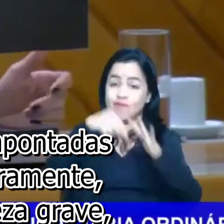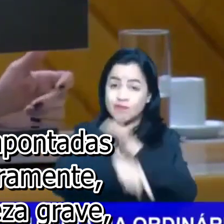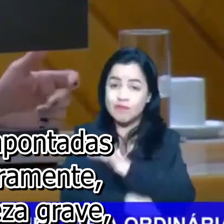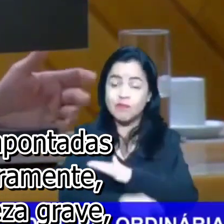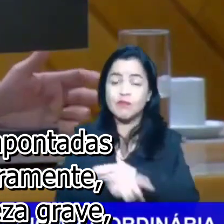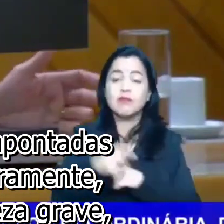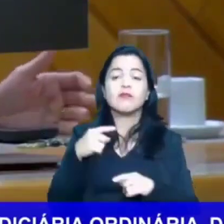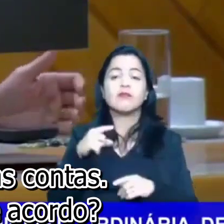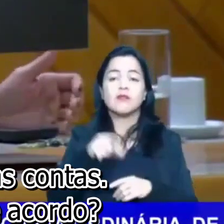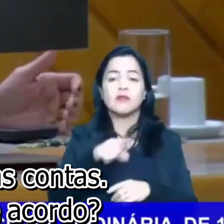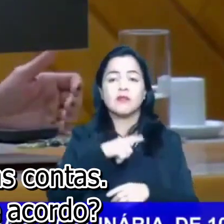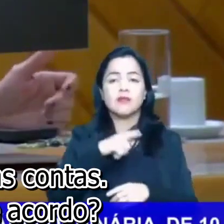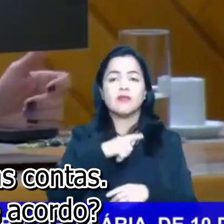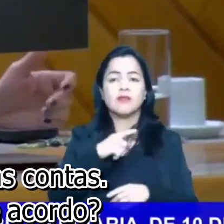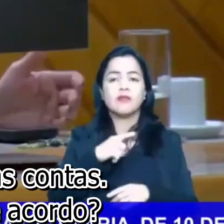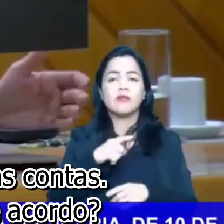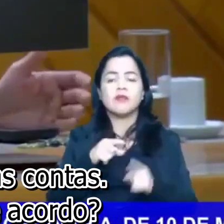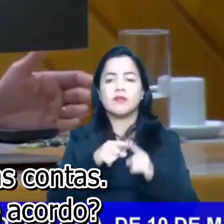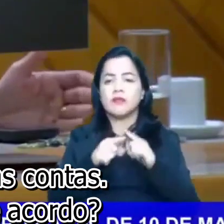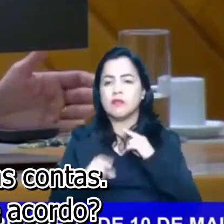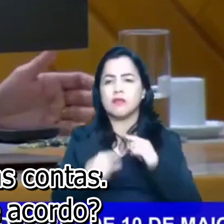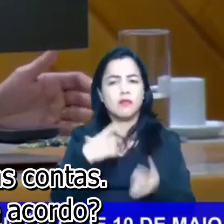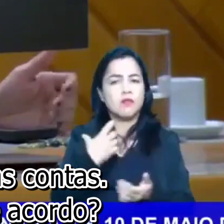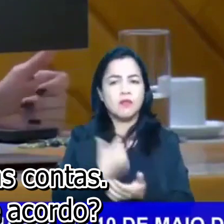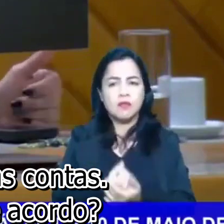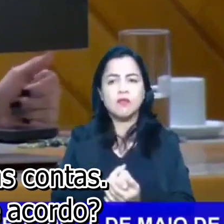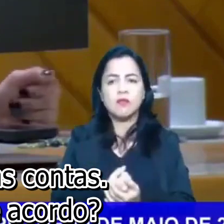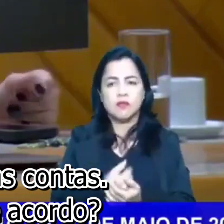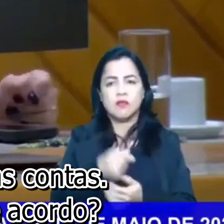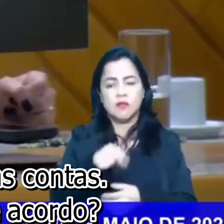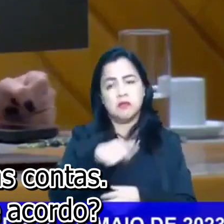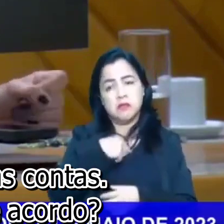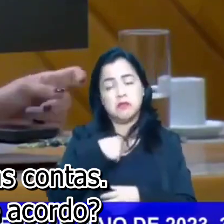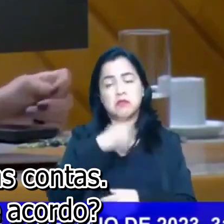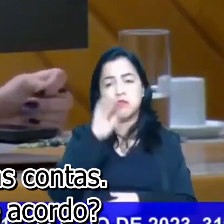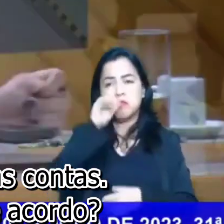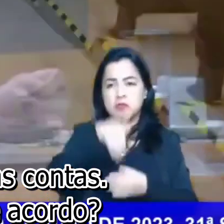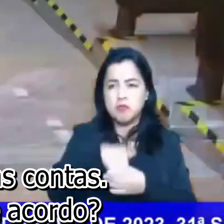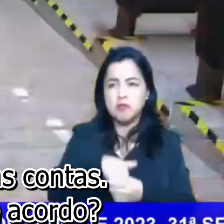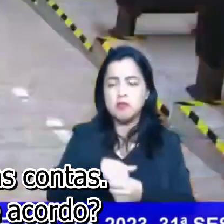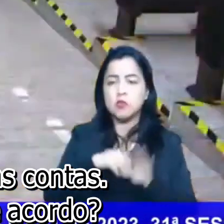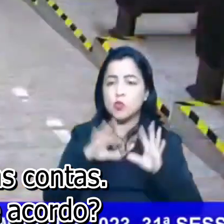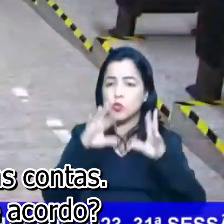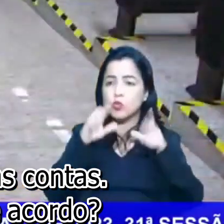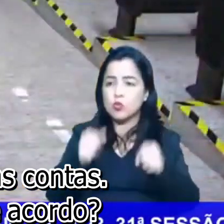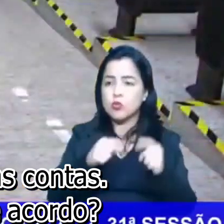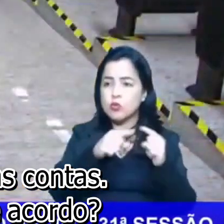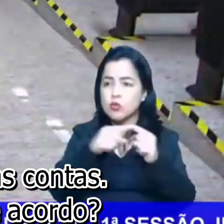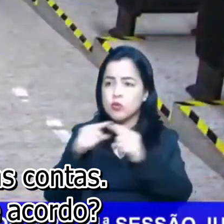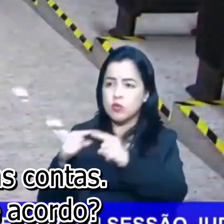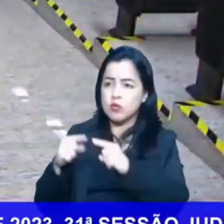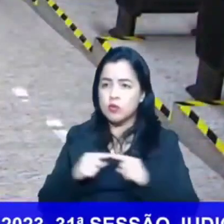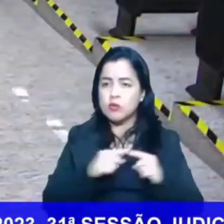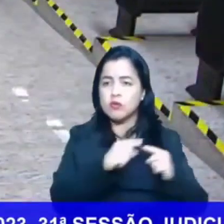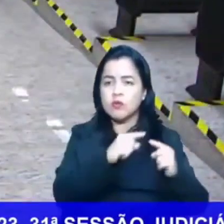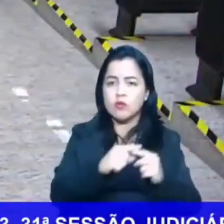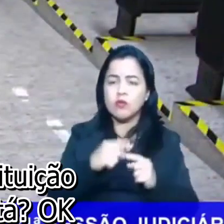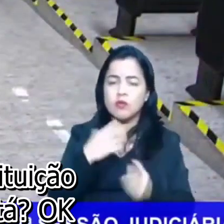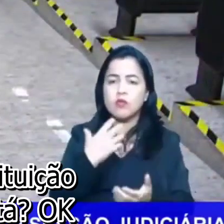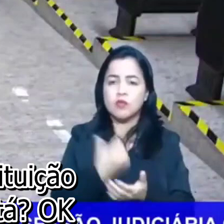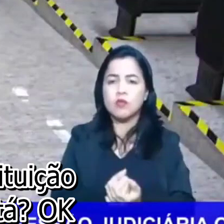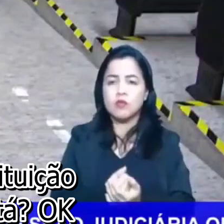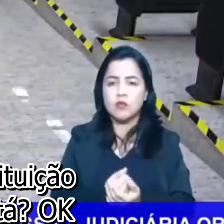e, por conta disso, elas geram a desaprovação das contas. Então, é assim como eu voto. Todo mundo de acordo? Contas além